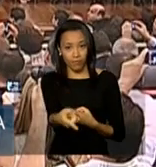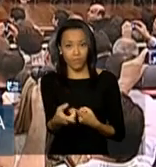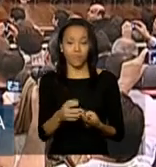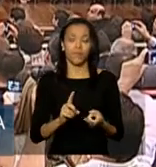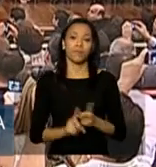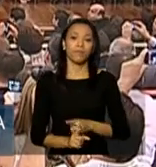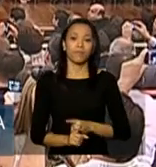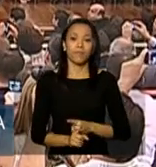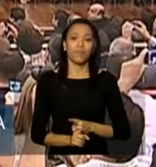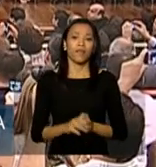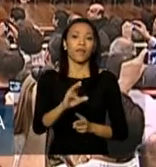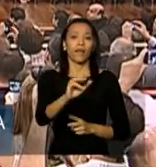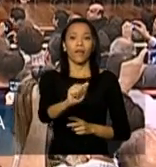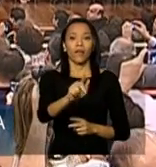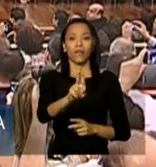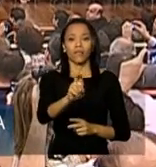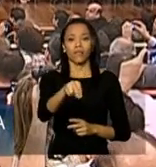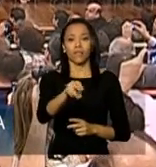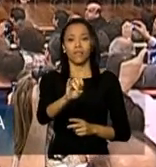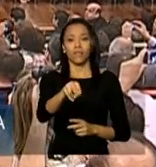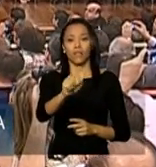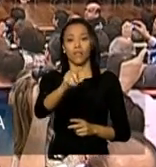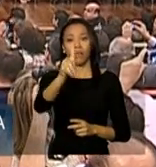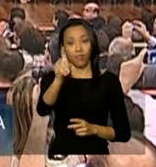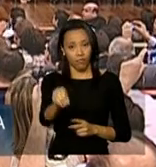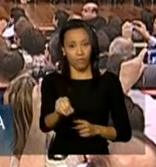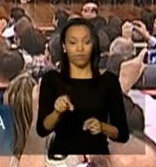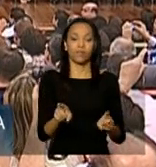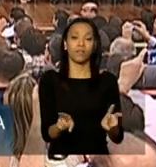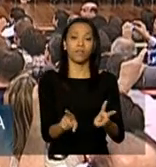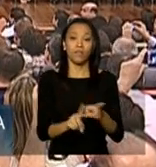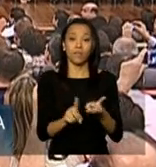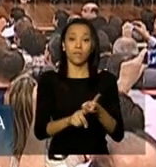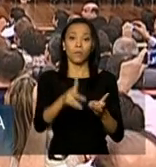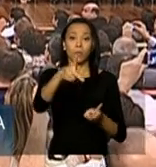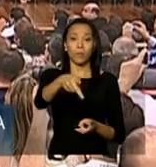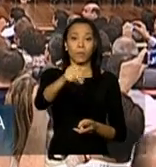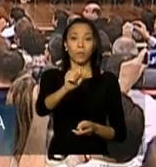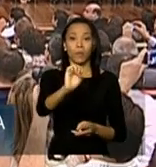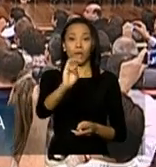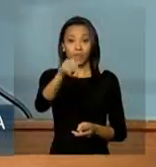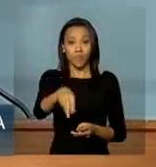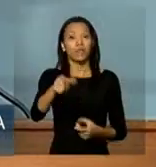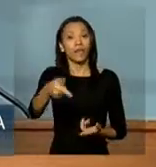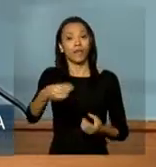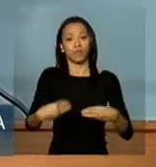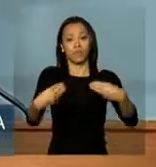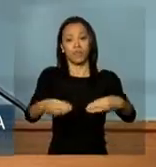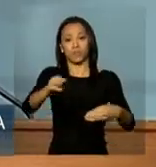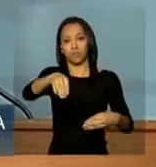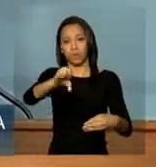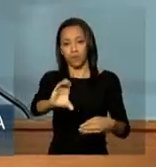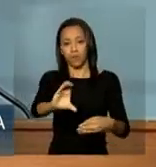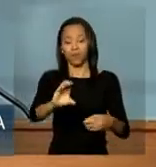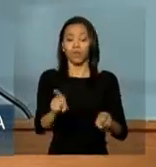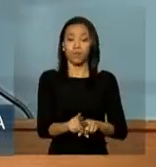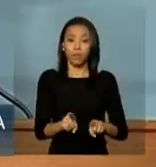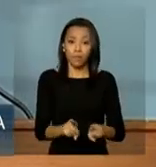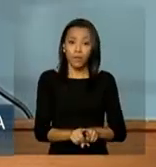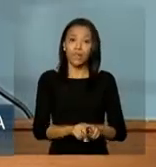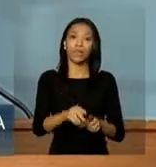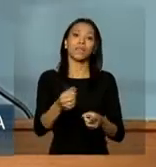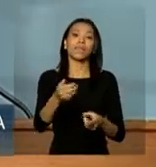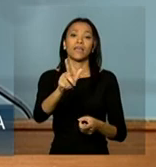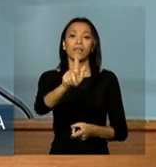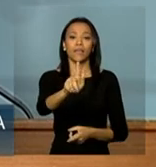Agrário, o Agnaldo Ribeiro, das Cidades, o Henrique Paim, da Educação, o ministro